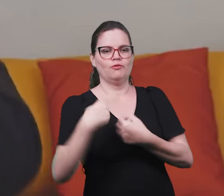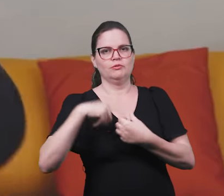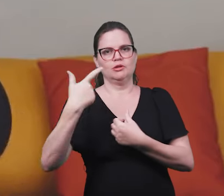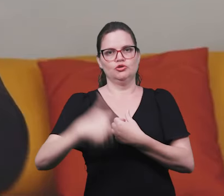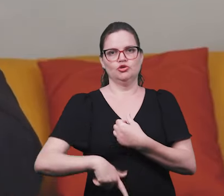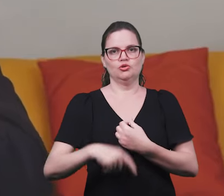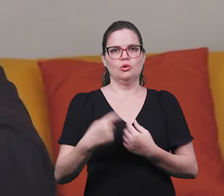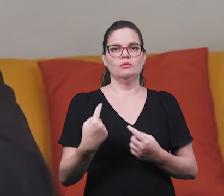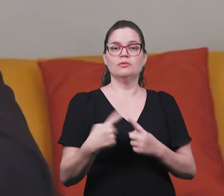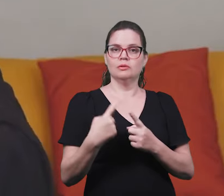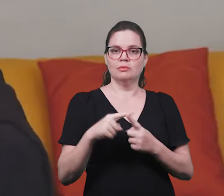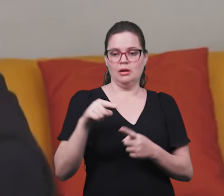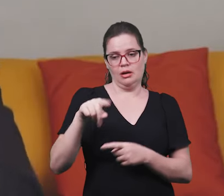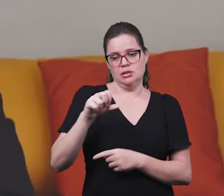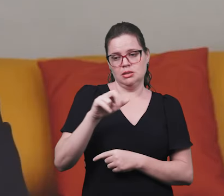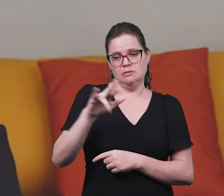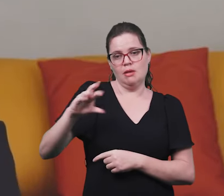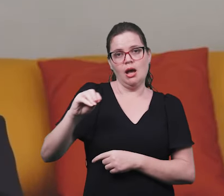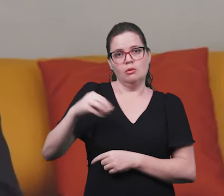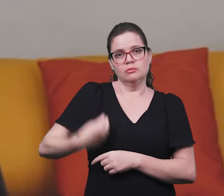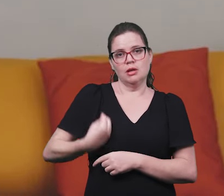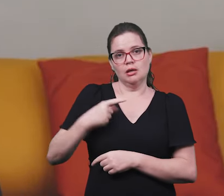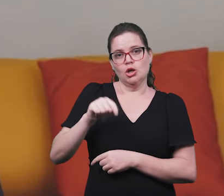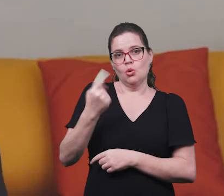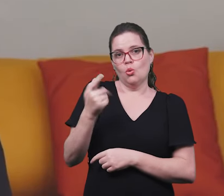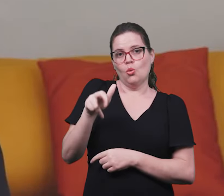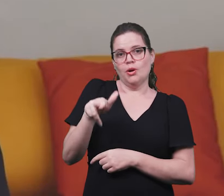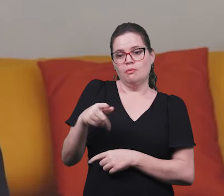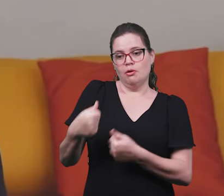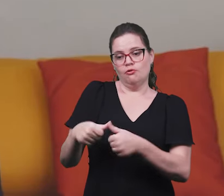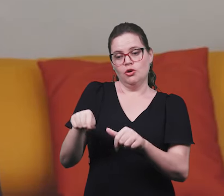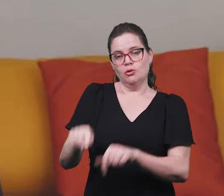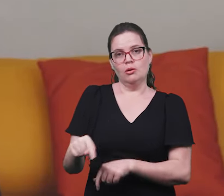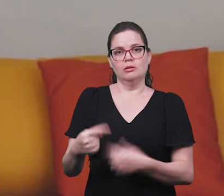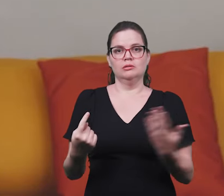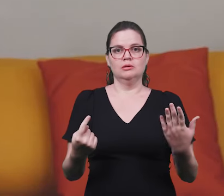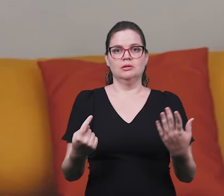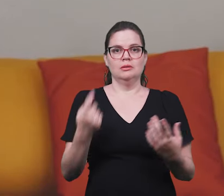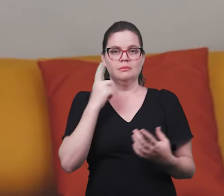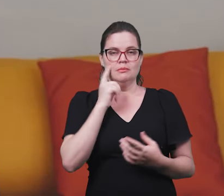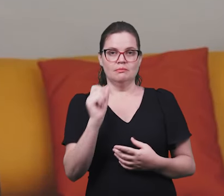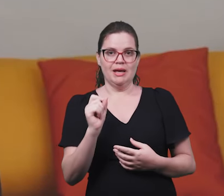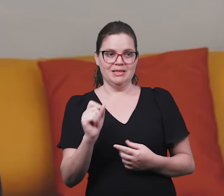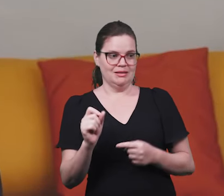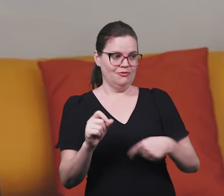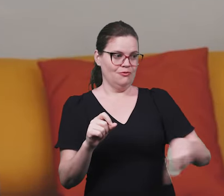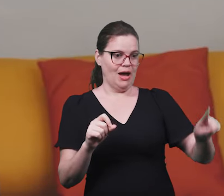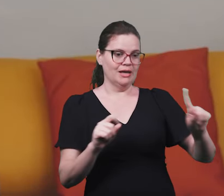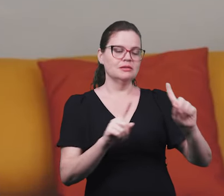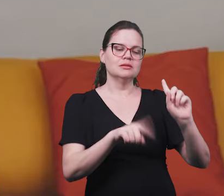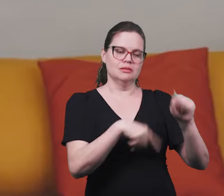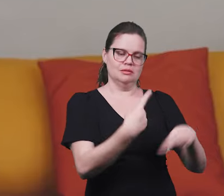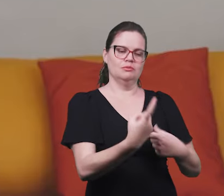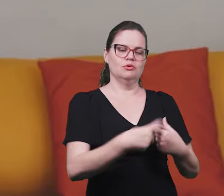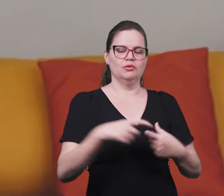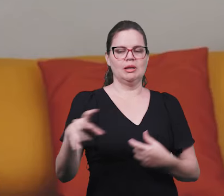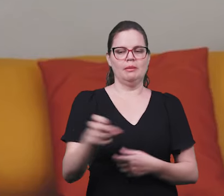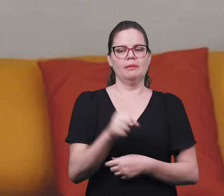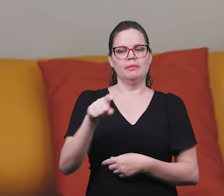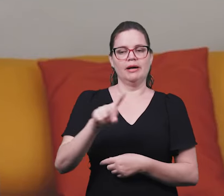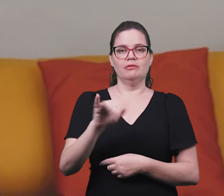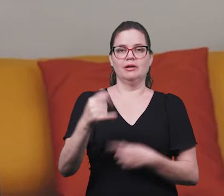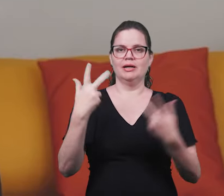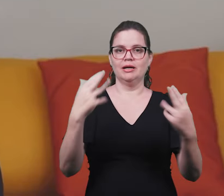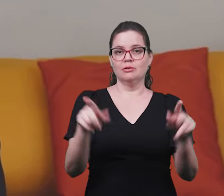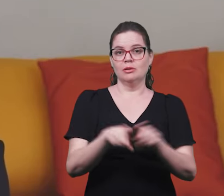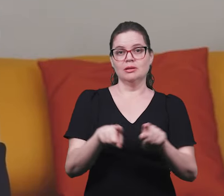afastassem, para que eles voltassem, retornassem. Eles iam precisar mais de pão mesmo, né? Então Jesus é o que deixa na